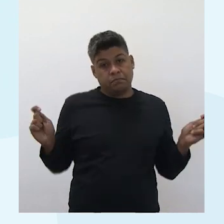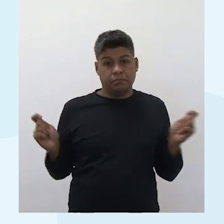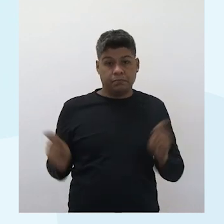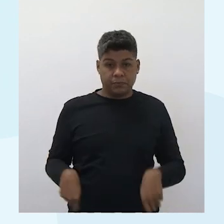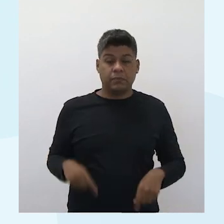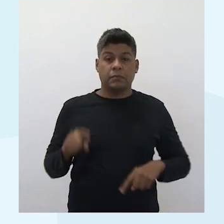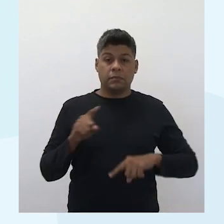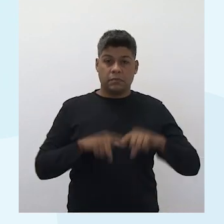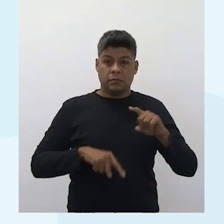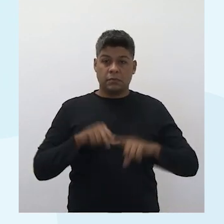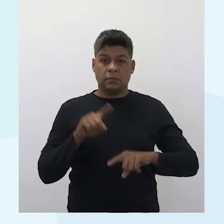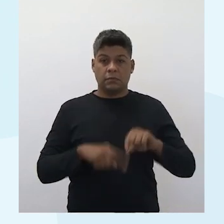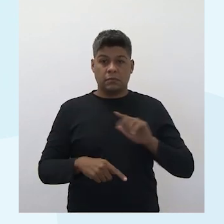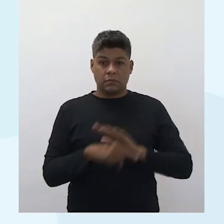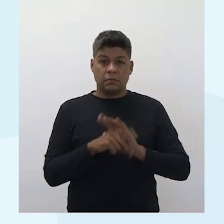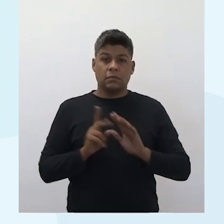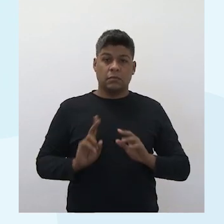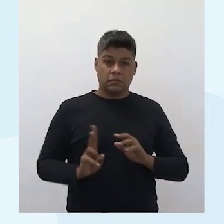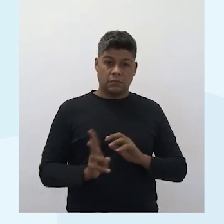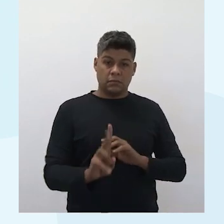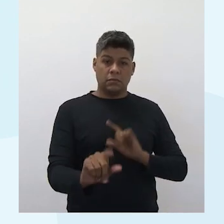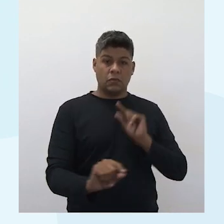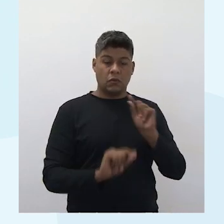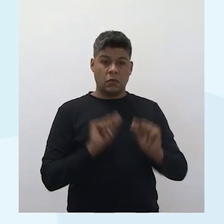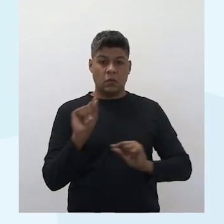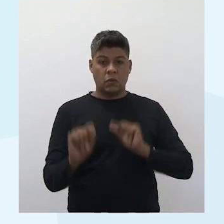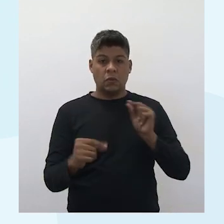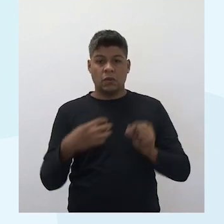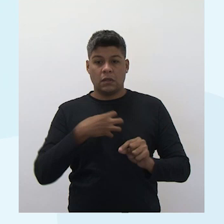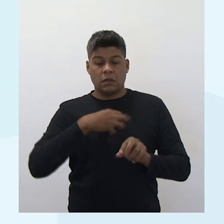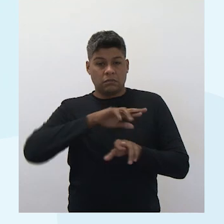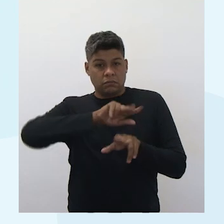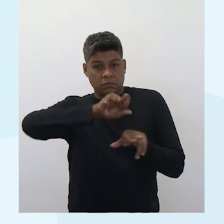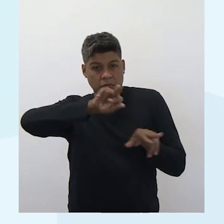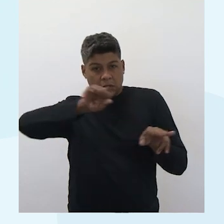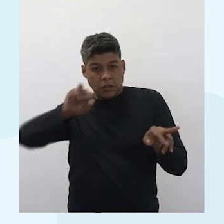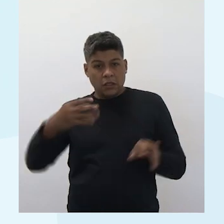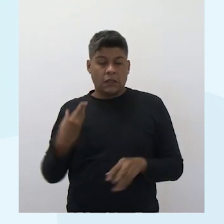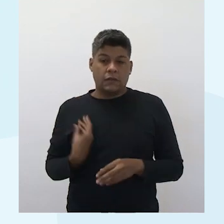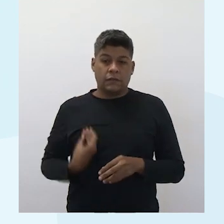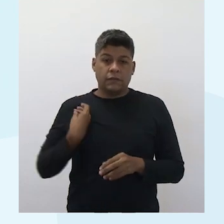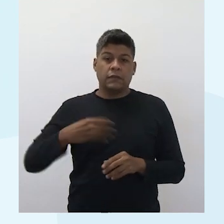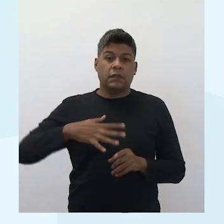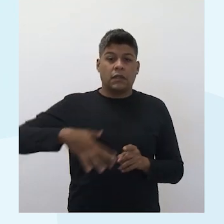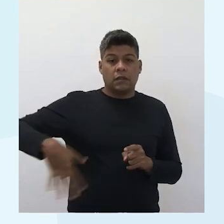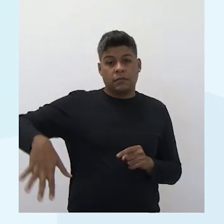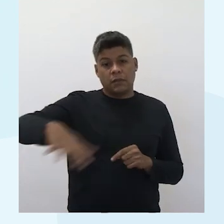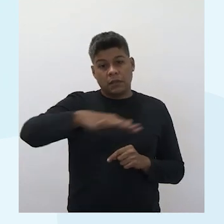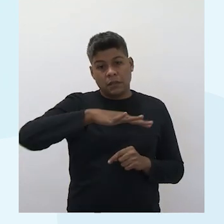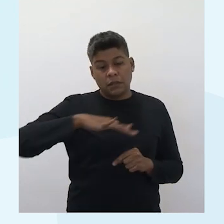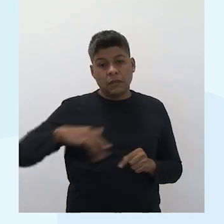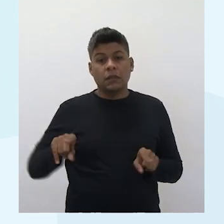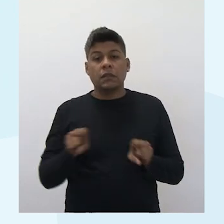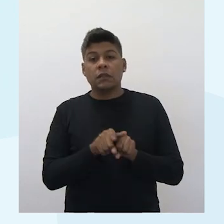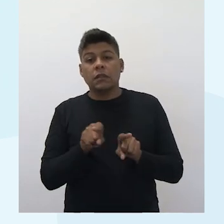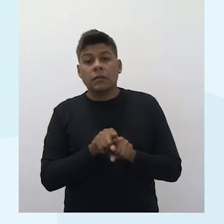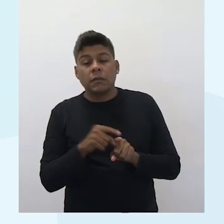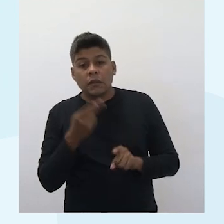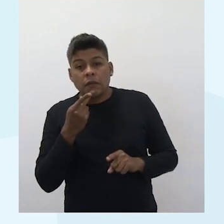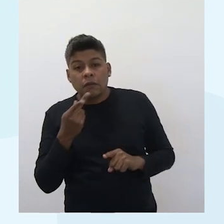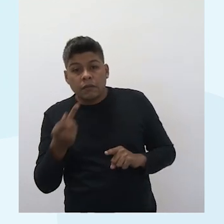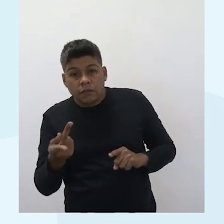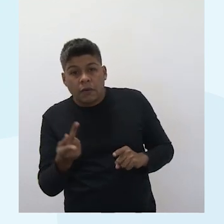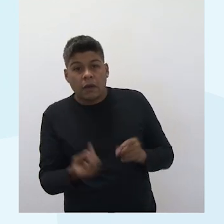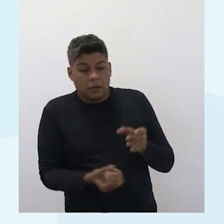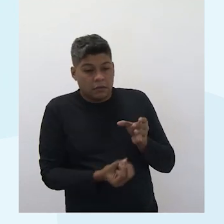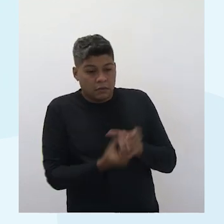seres vivos a questão da continuidade de diferentes formas de vida nesses ambientes. Né. Outra questão é a fala de reprodução, e